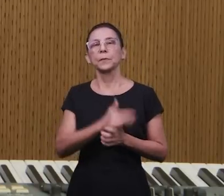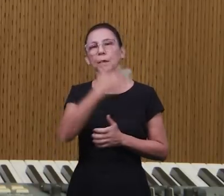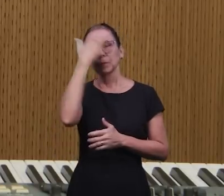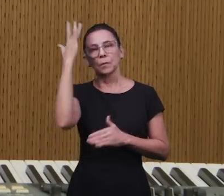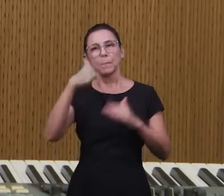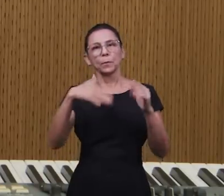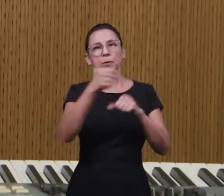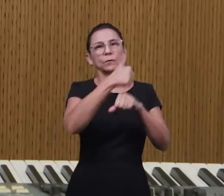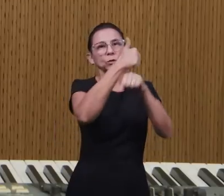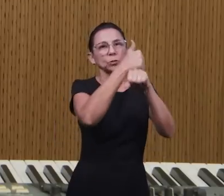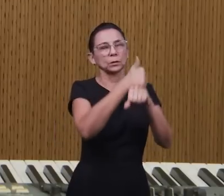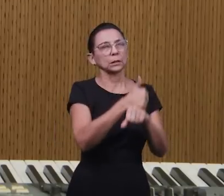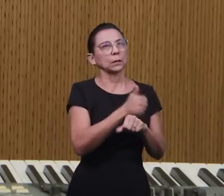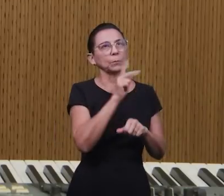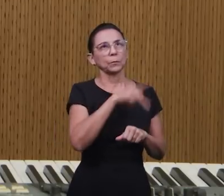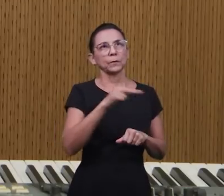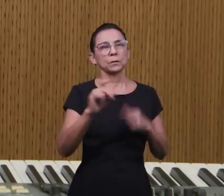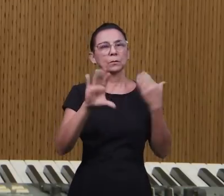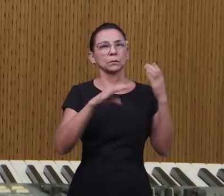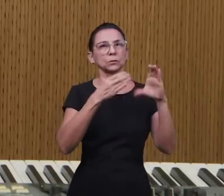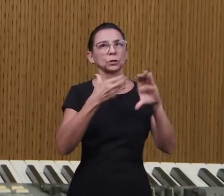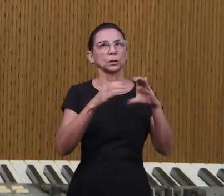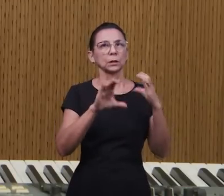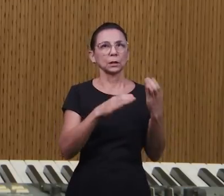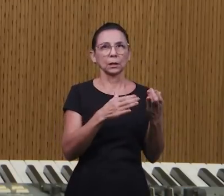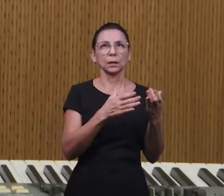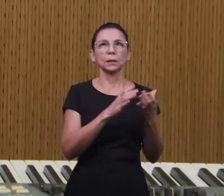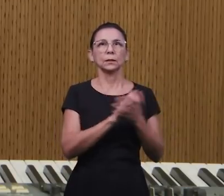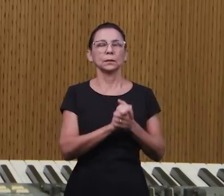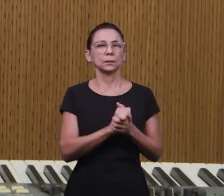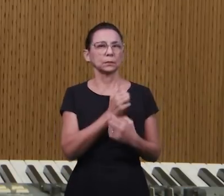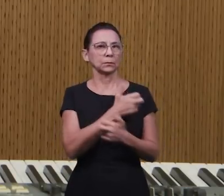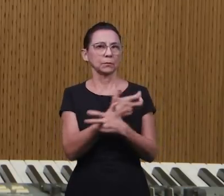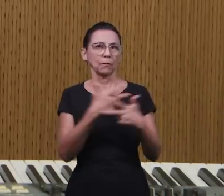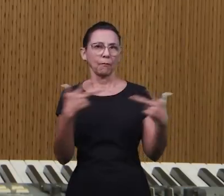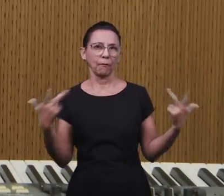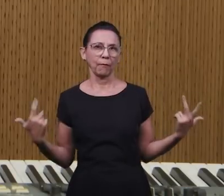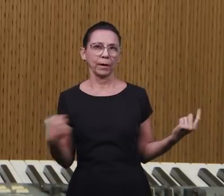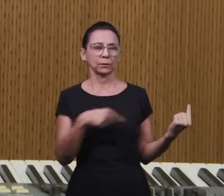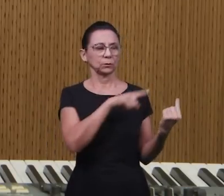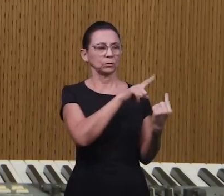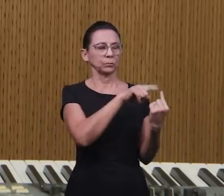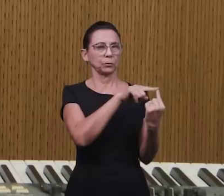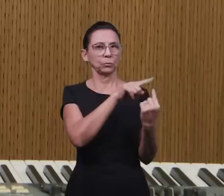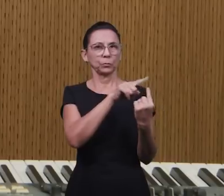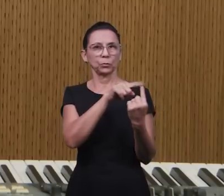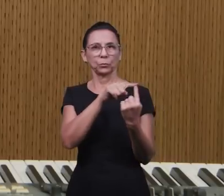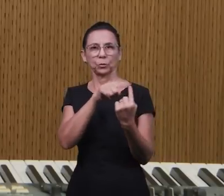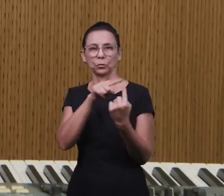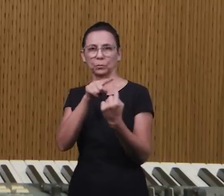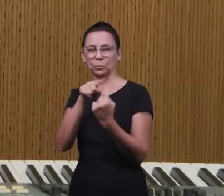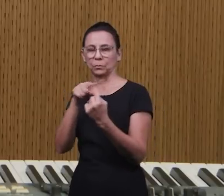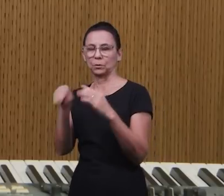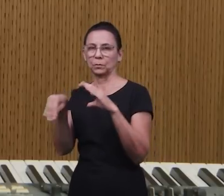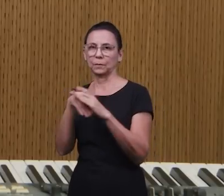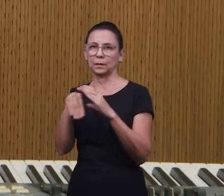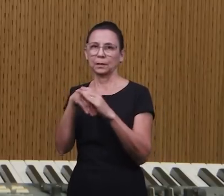da voz cantada, seja ele professor de canto, vocal coach, temos várias especificidades dentro